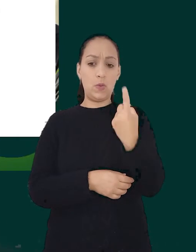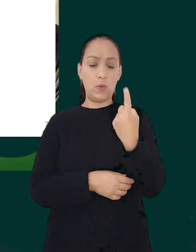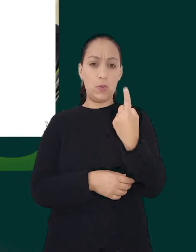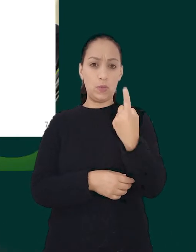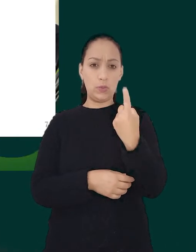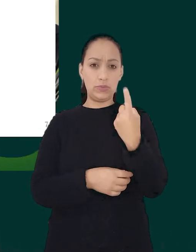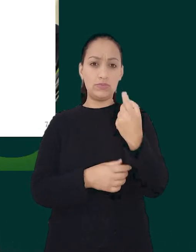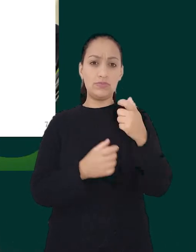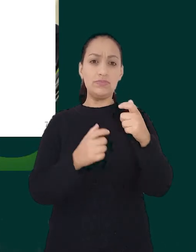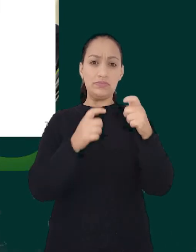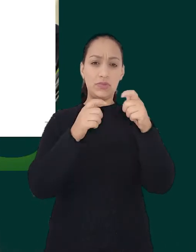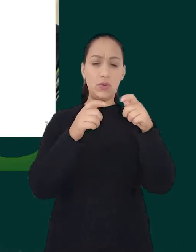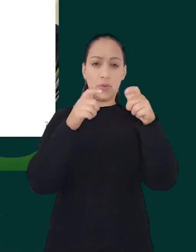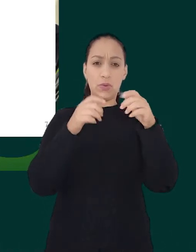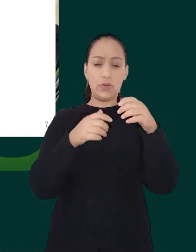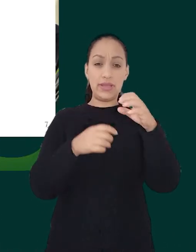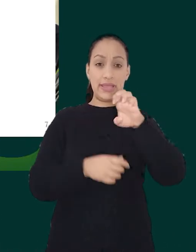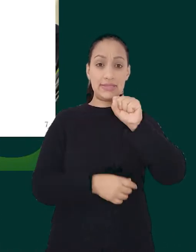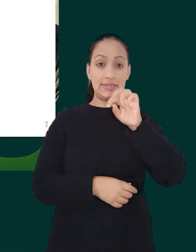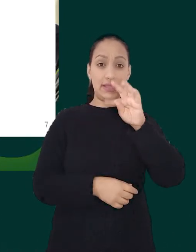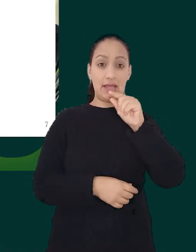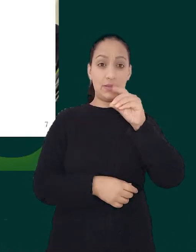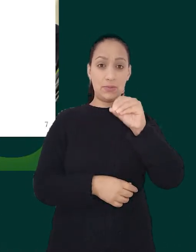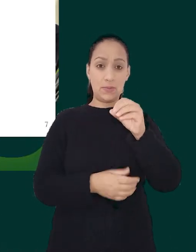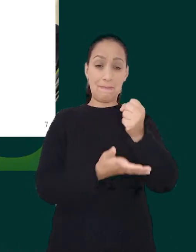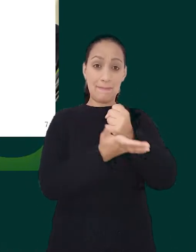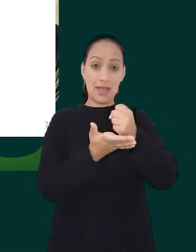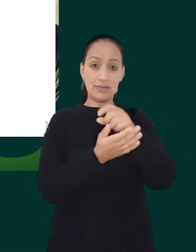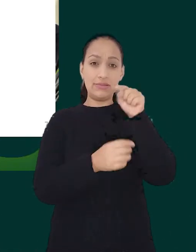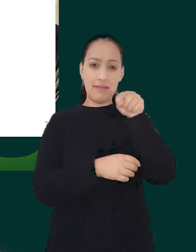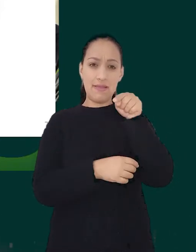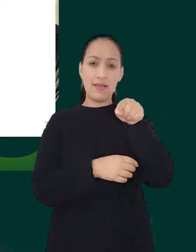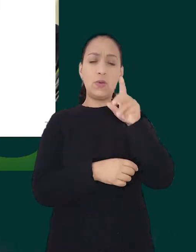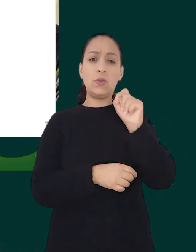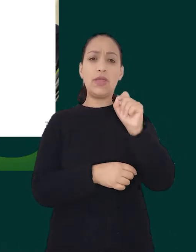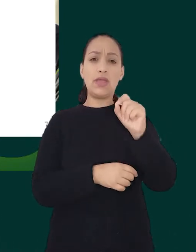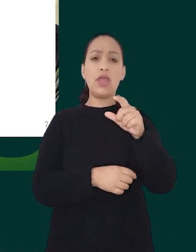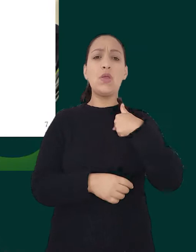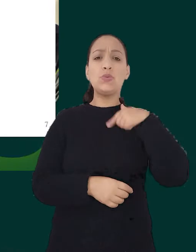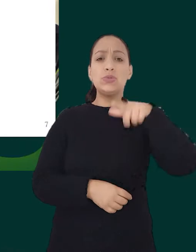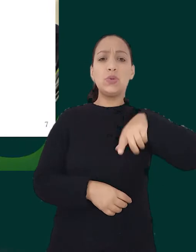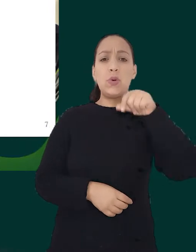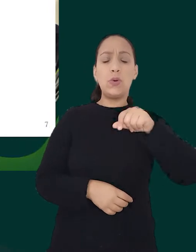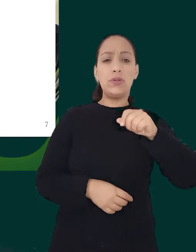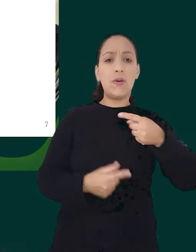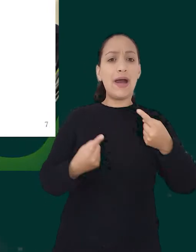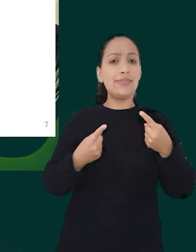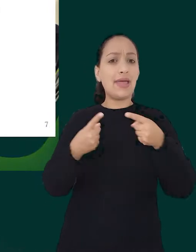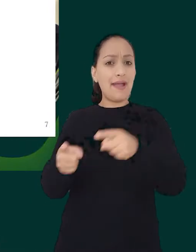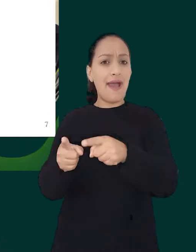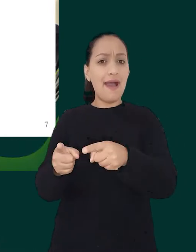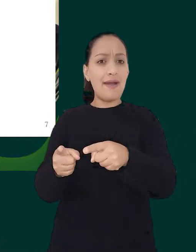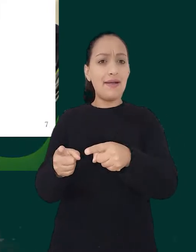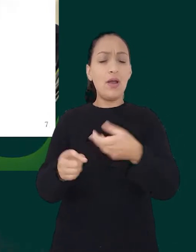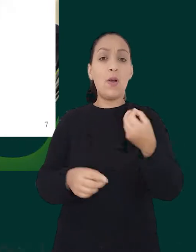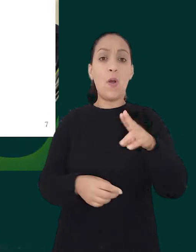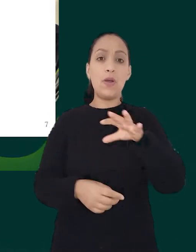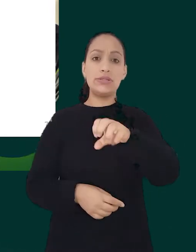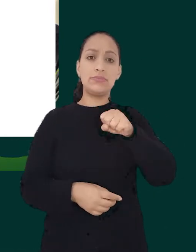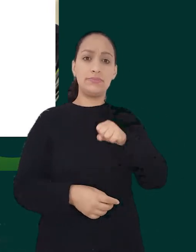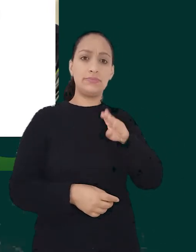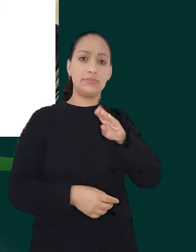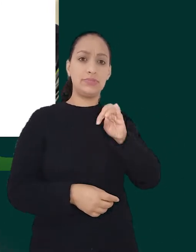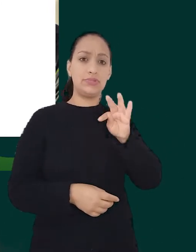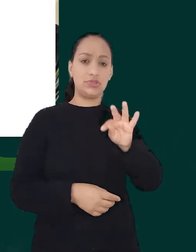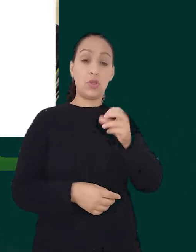obviamente, no estado base, eu posso escolher atacar, dar hit ou receber hit